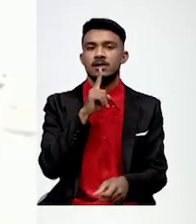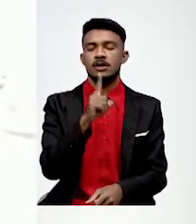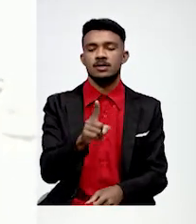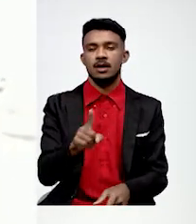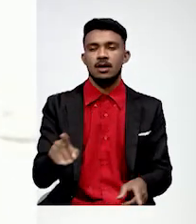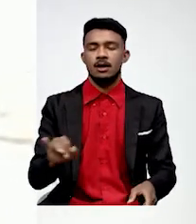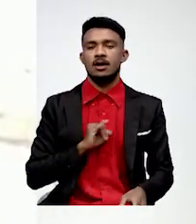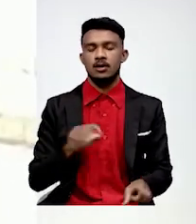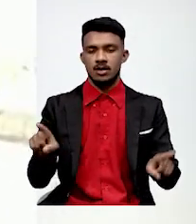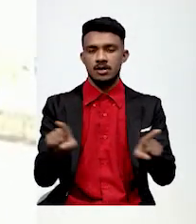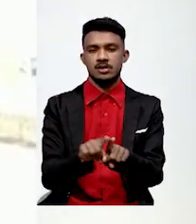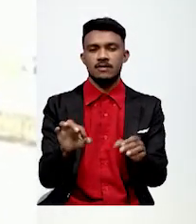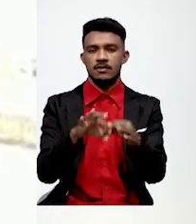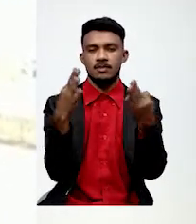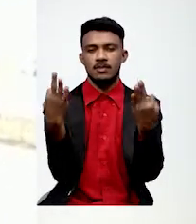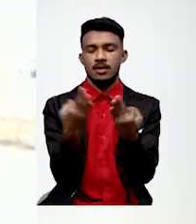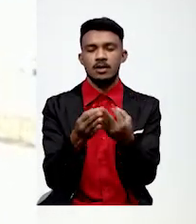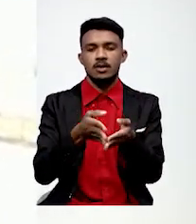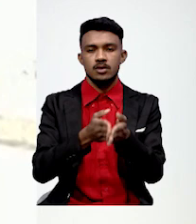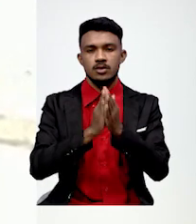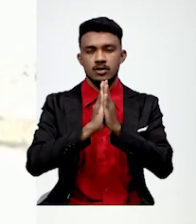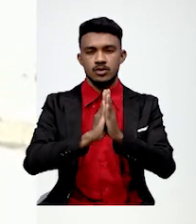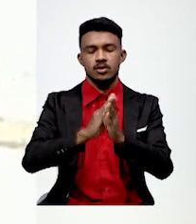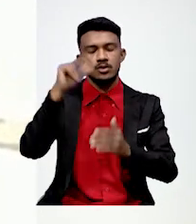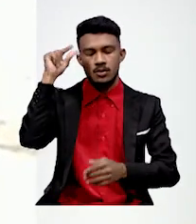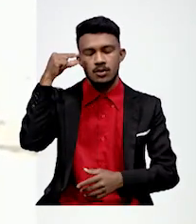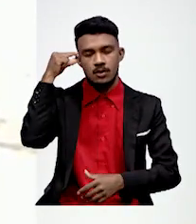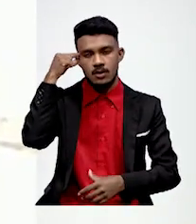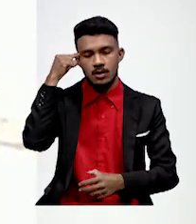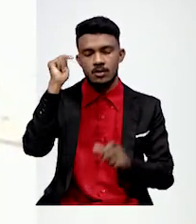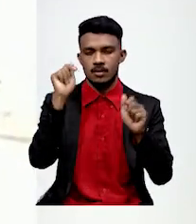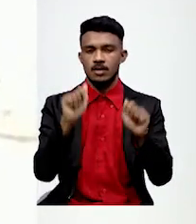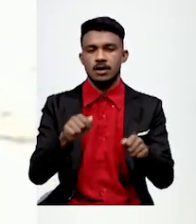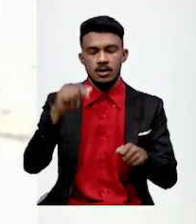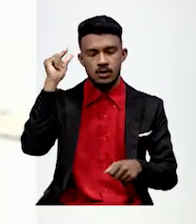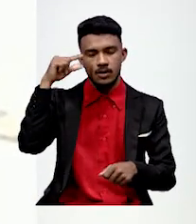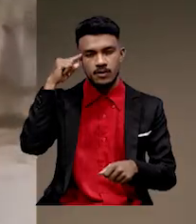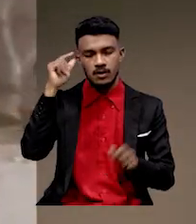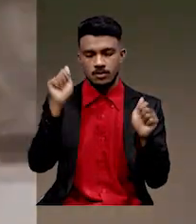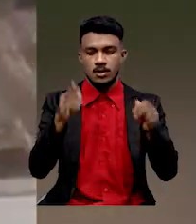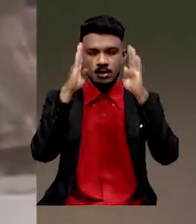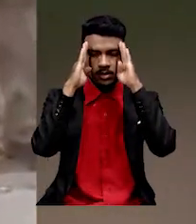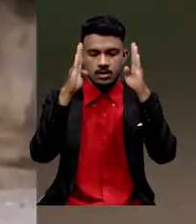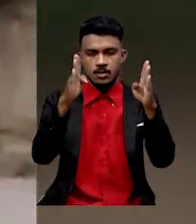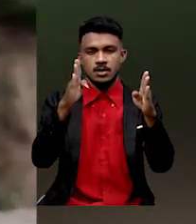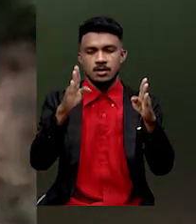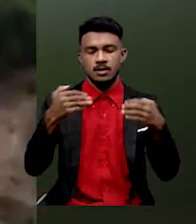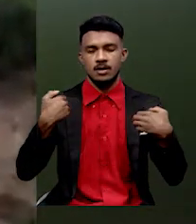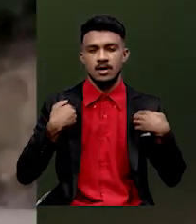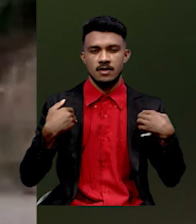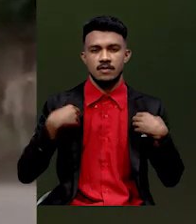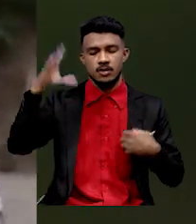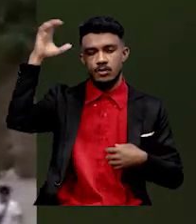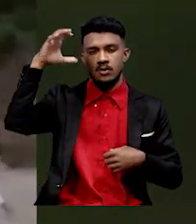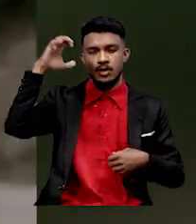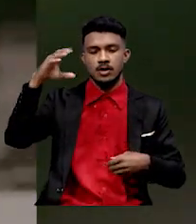familia, hato ba governo, hato nune governo bele tau matan. Acontecimento uda nye